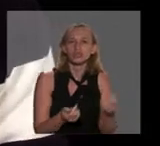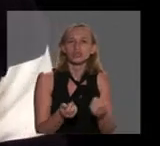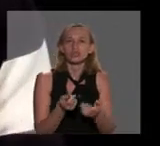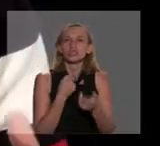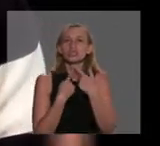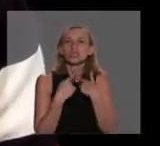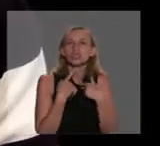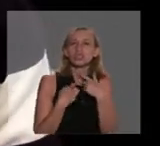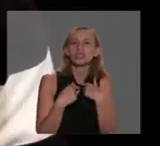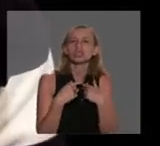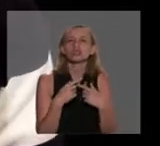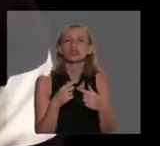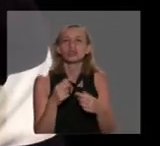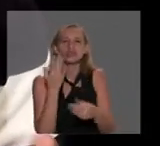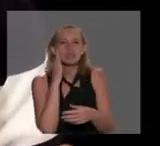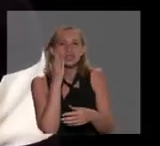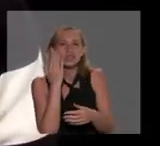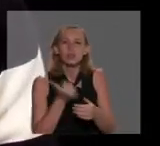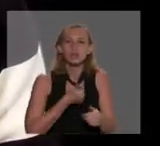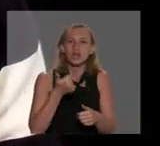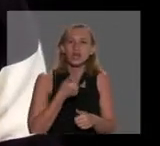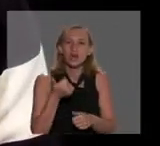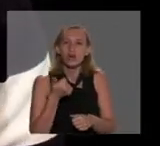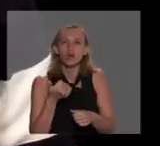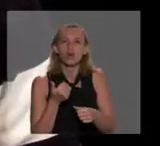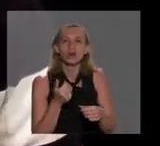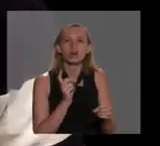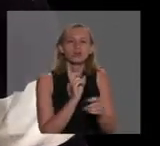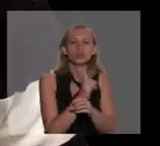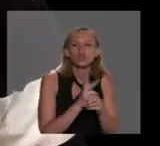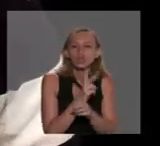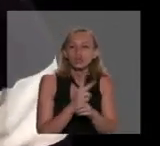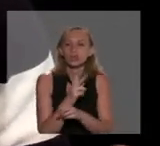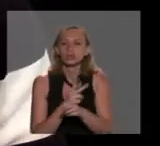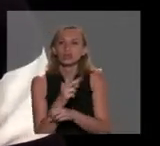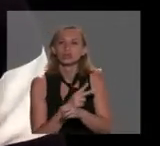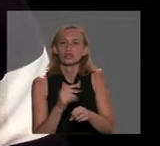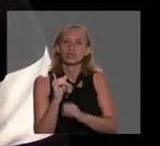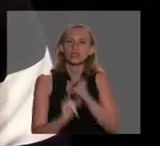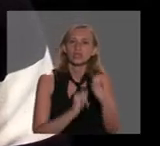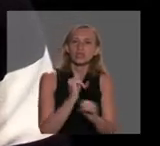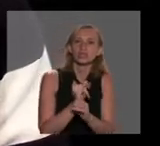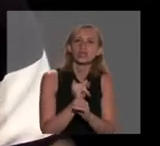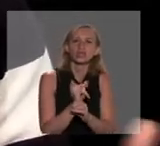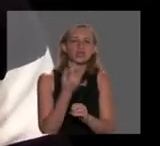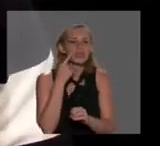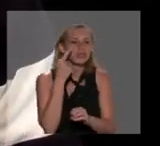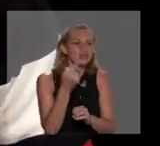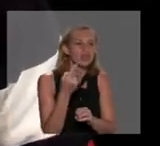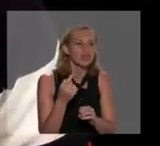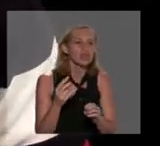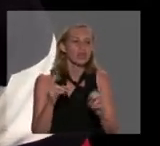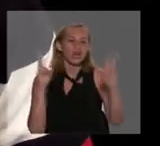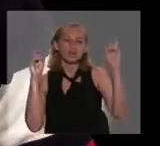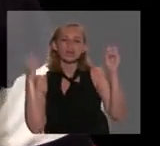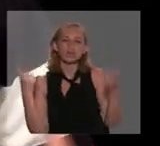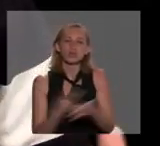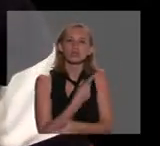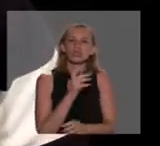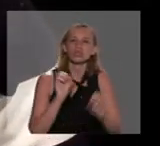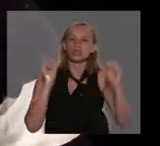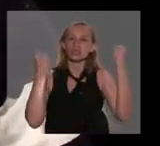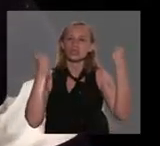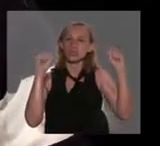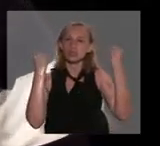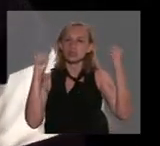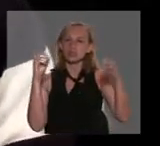fato estavam buscando, em sua maioria, entretenimento nas redes e se deparam com problematizações que existiam dentro da